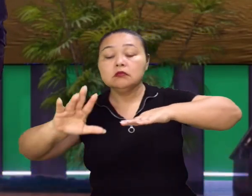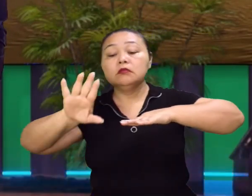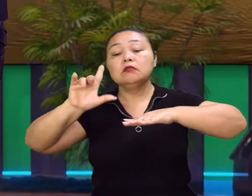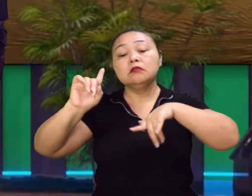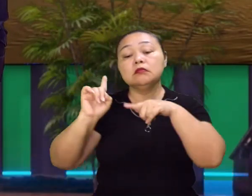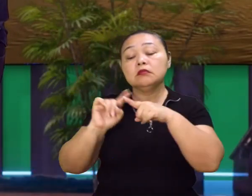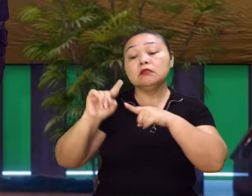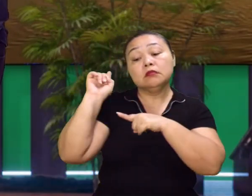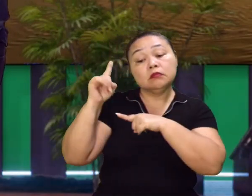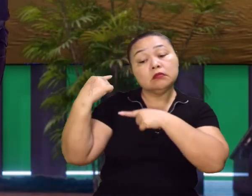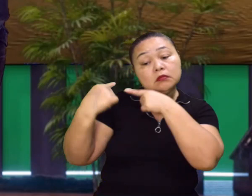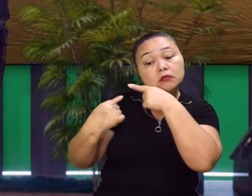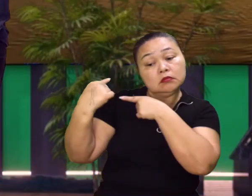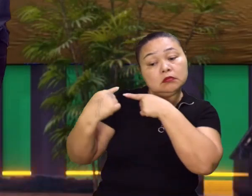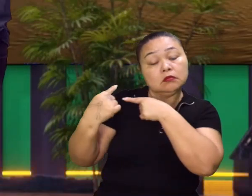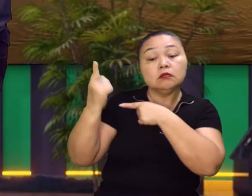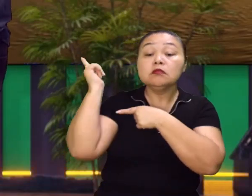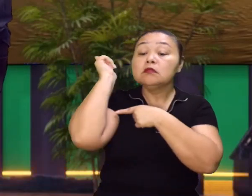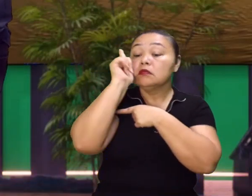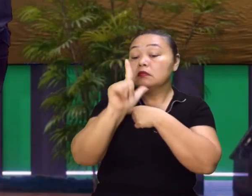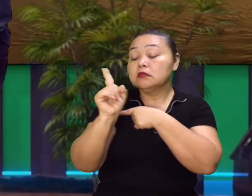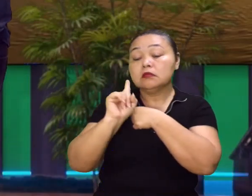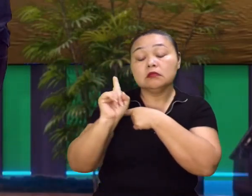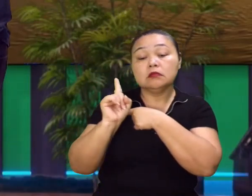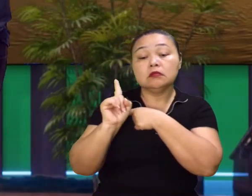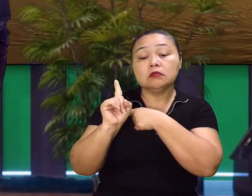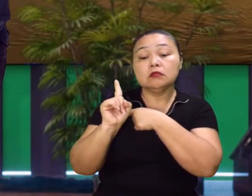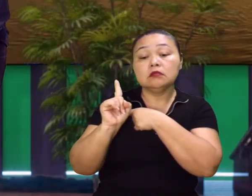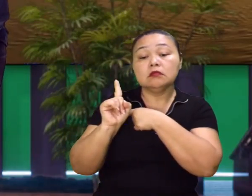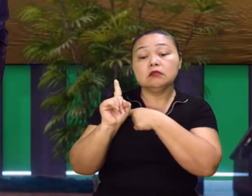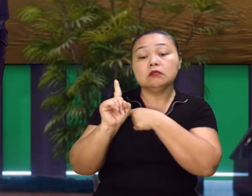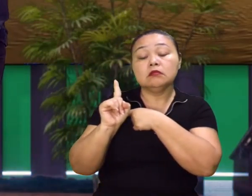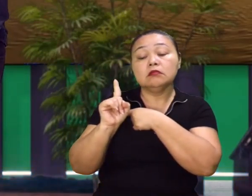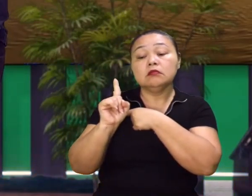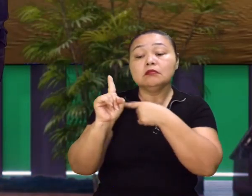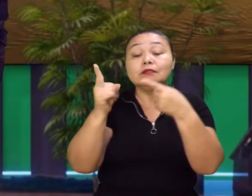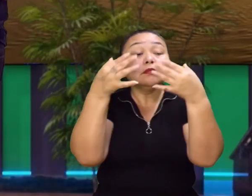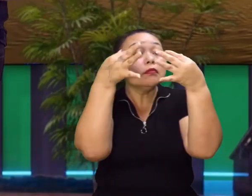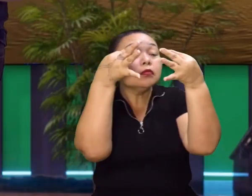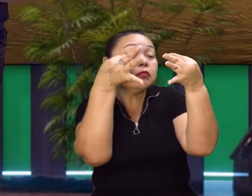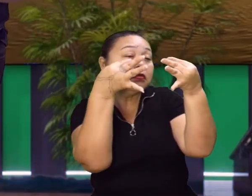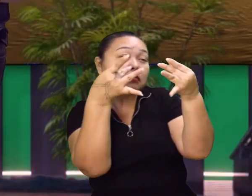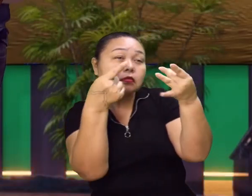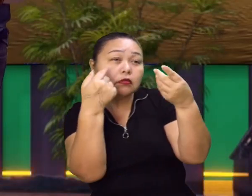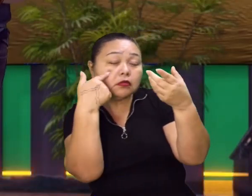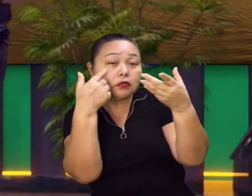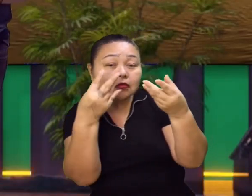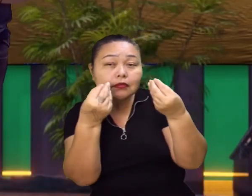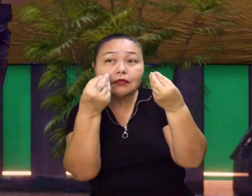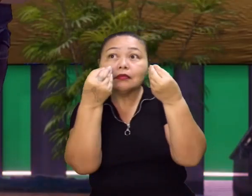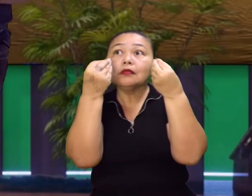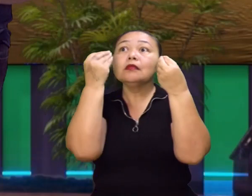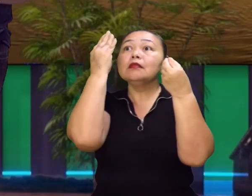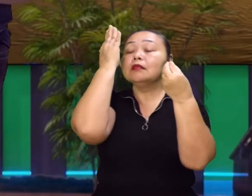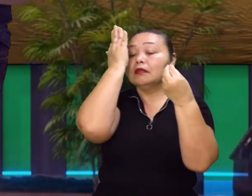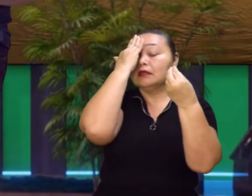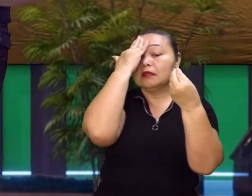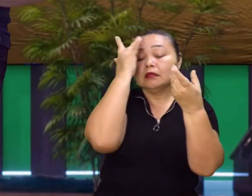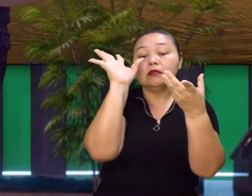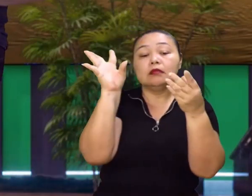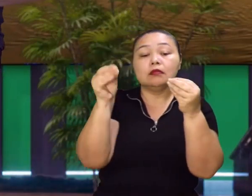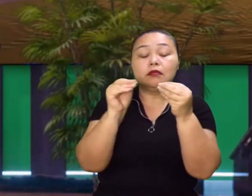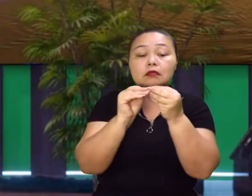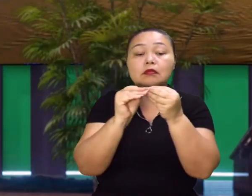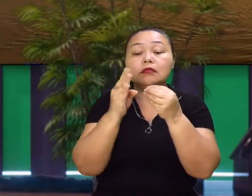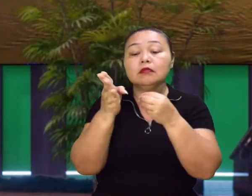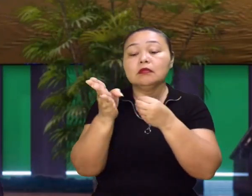mapa político, a gente não consegue ter muitos detalhes de outros aspectos do Brasil. Resumindo, então, o